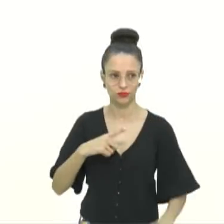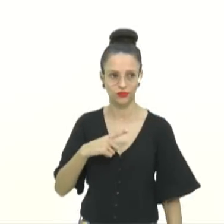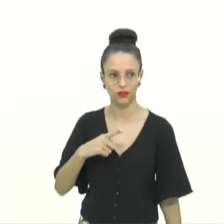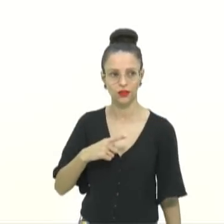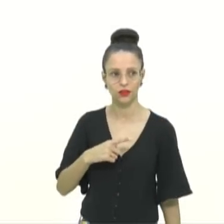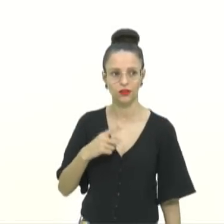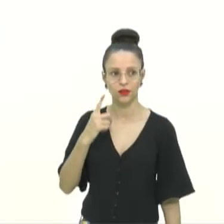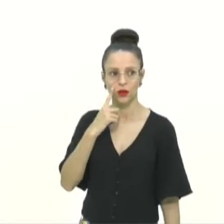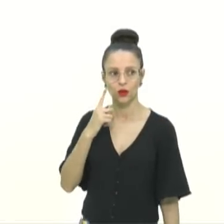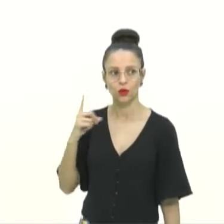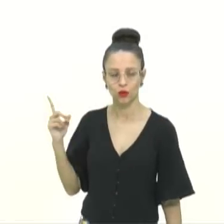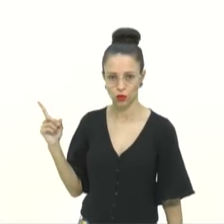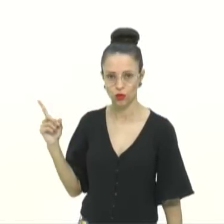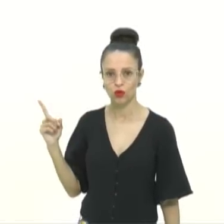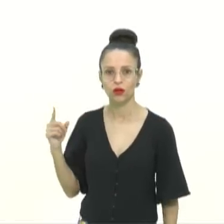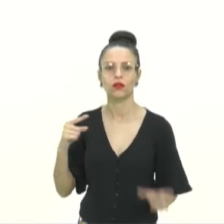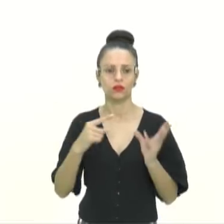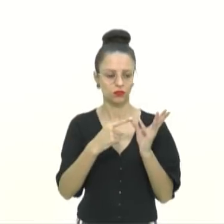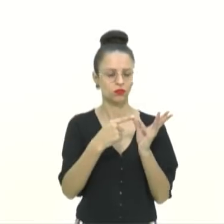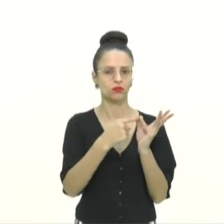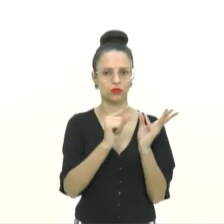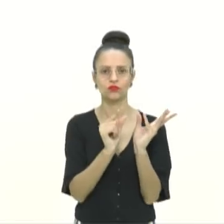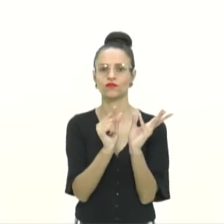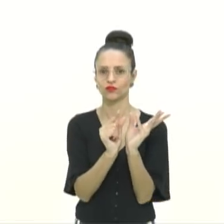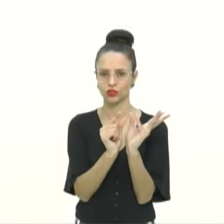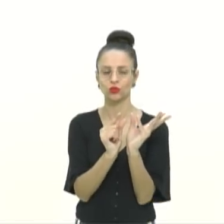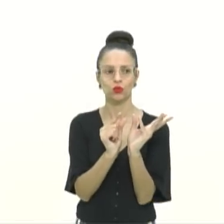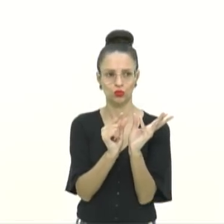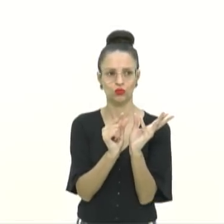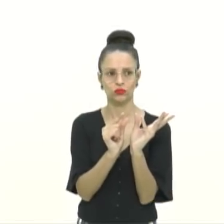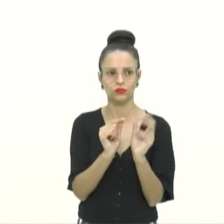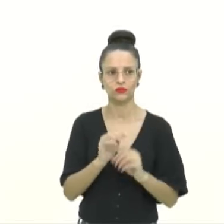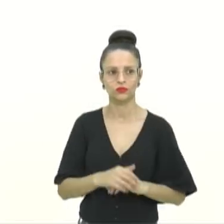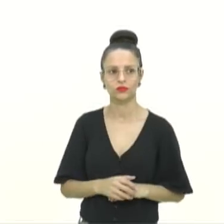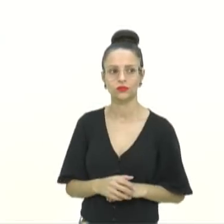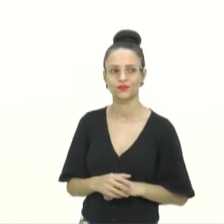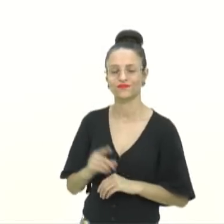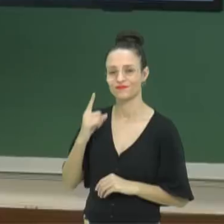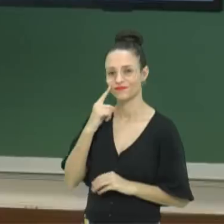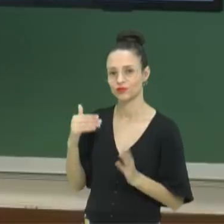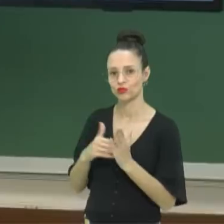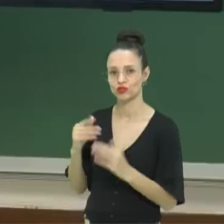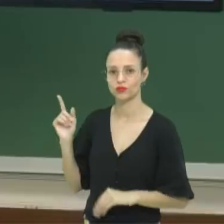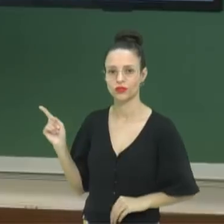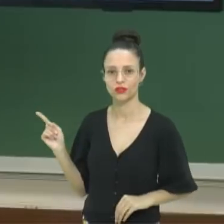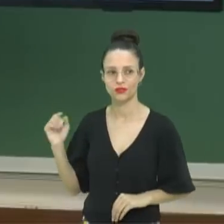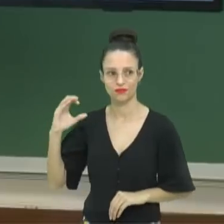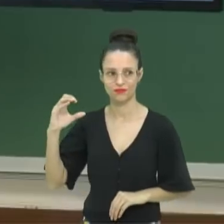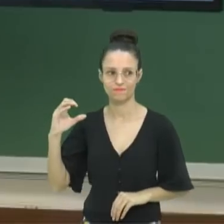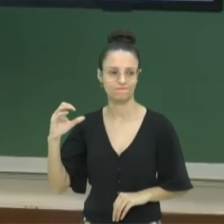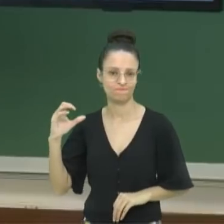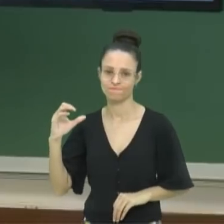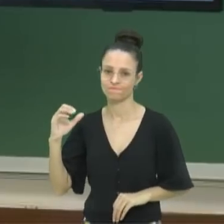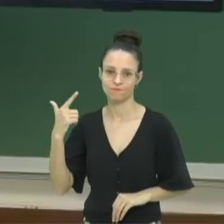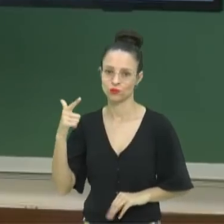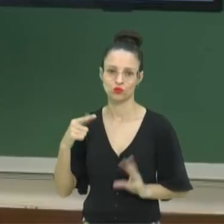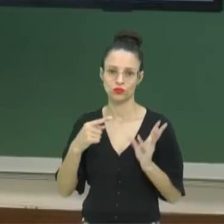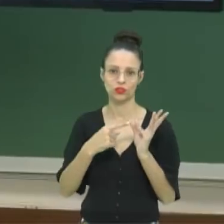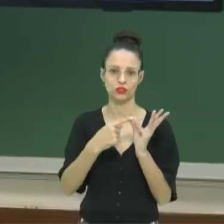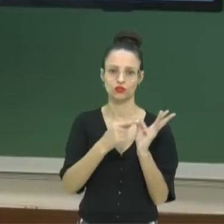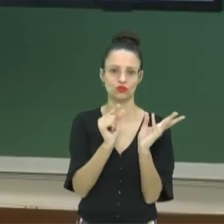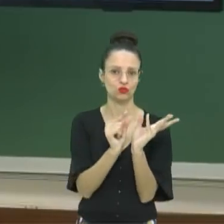Consciência, ó, professora, acho que tem duas aí que pode estar certo. Racionamento, não tem